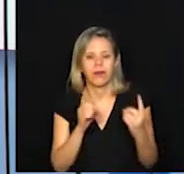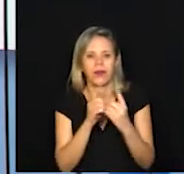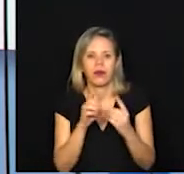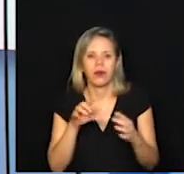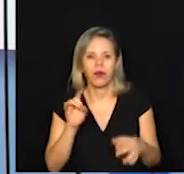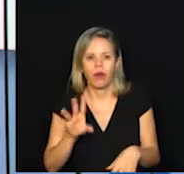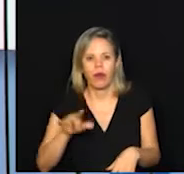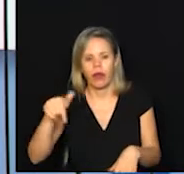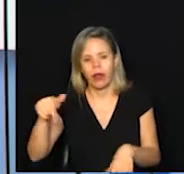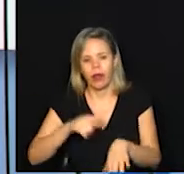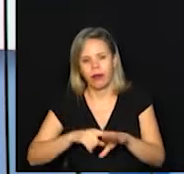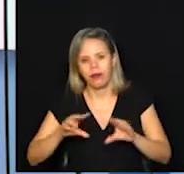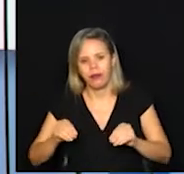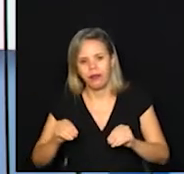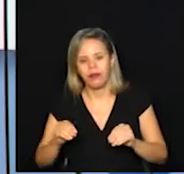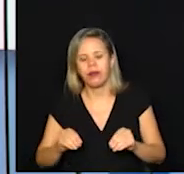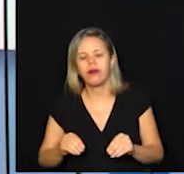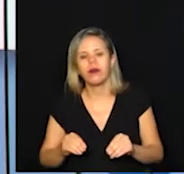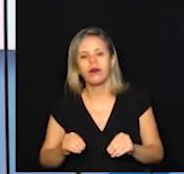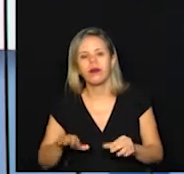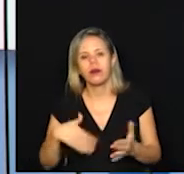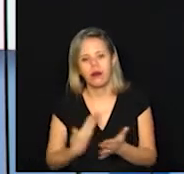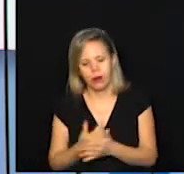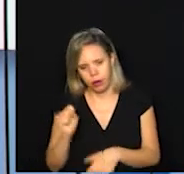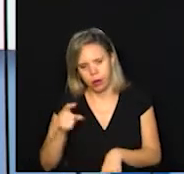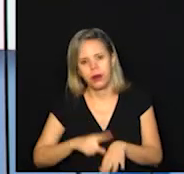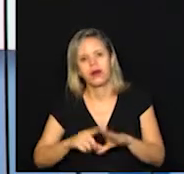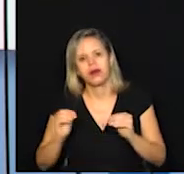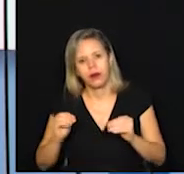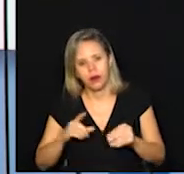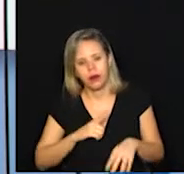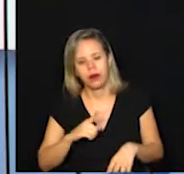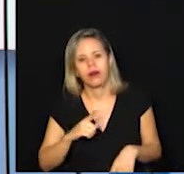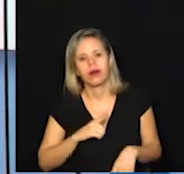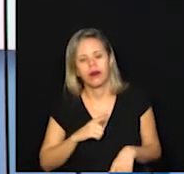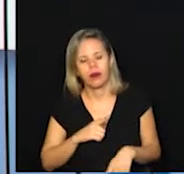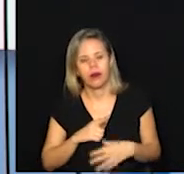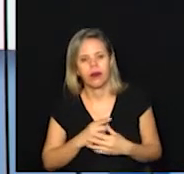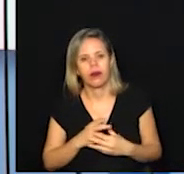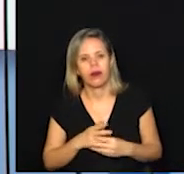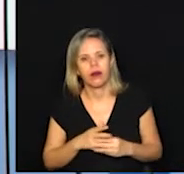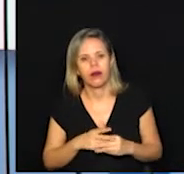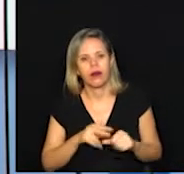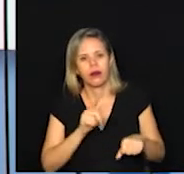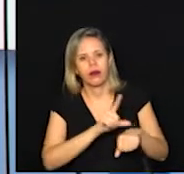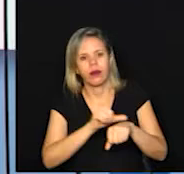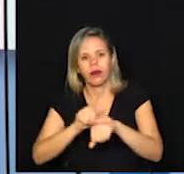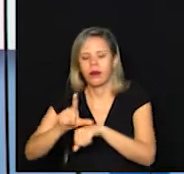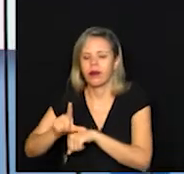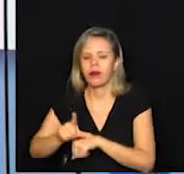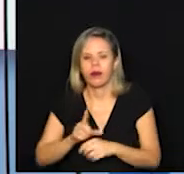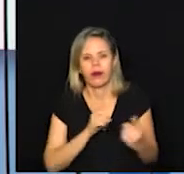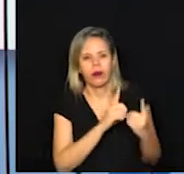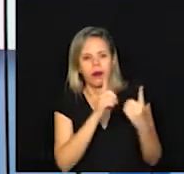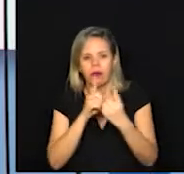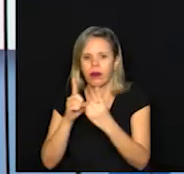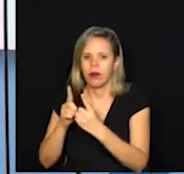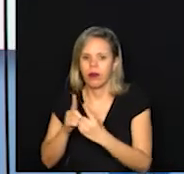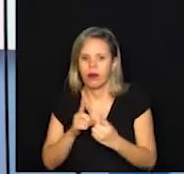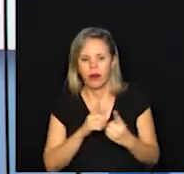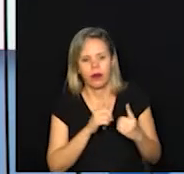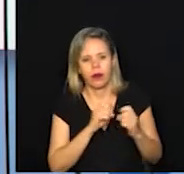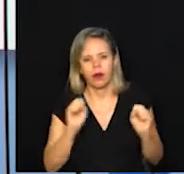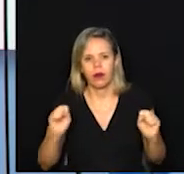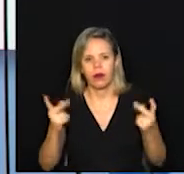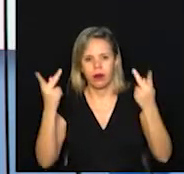só até as 7h. Então, até as 20h a gente vai ter. Vamos lá. Comércios e serviços, inclusive